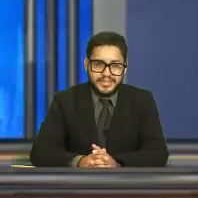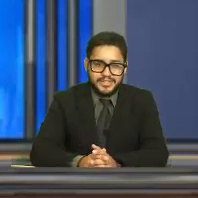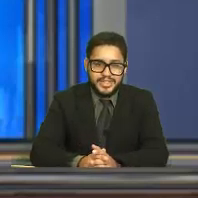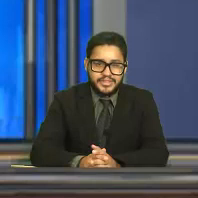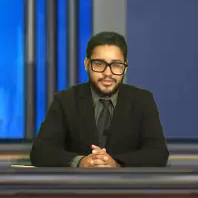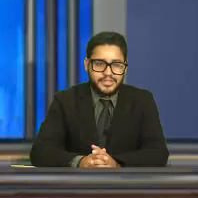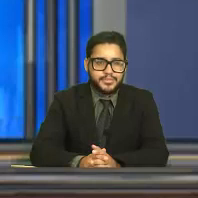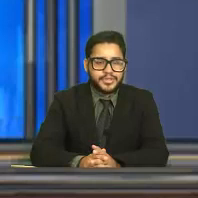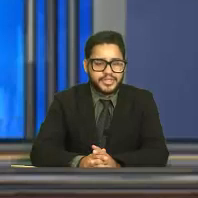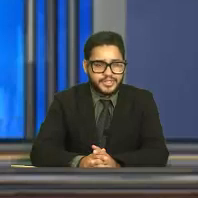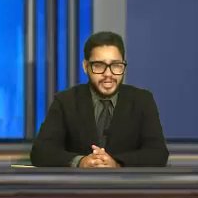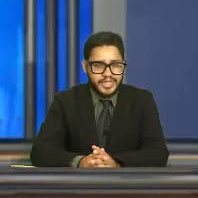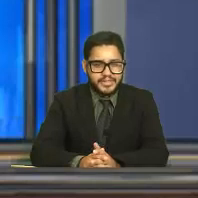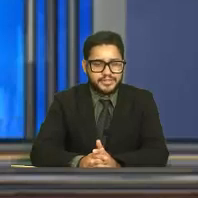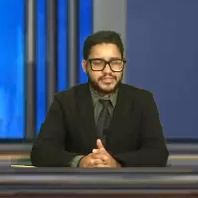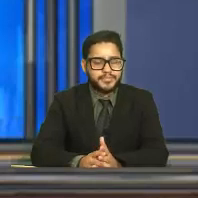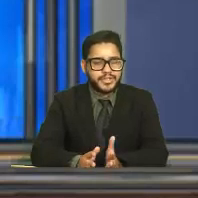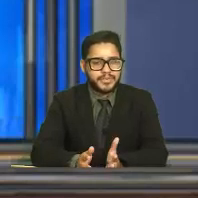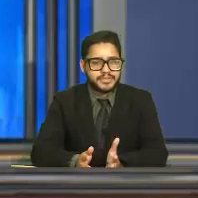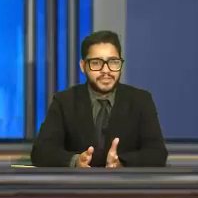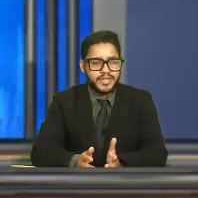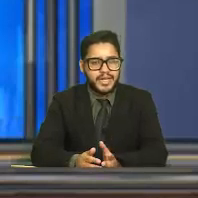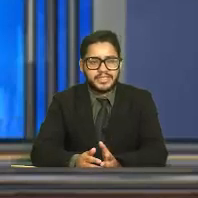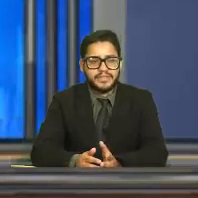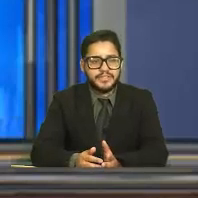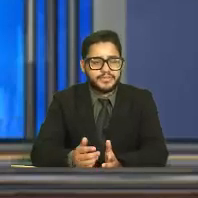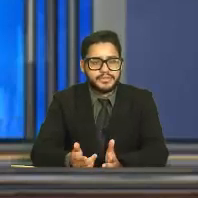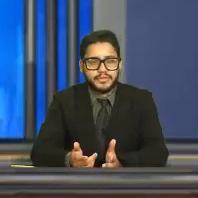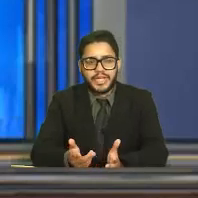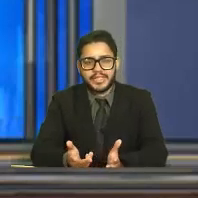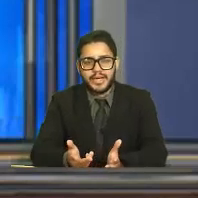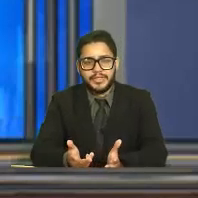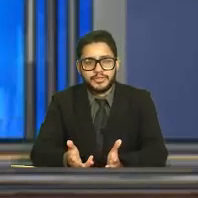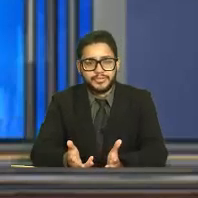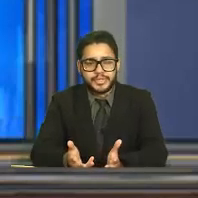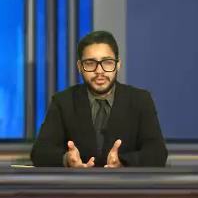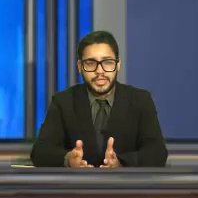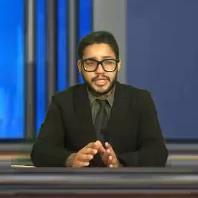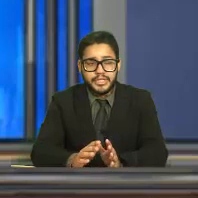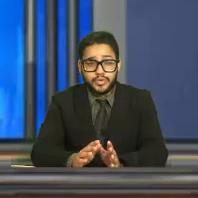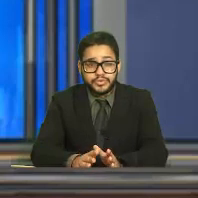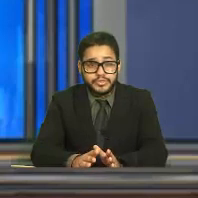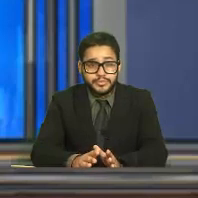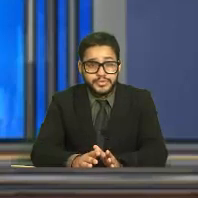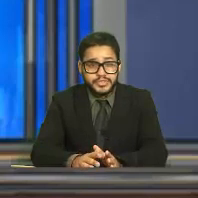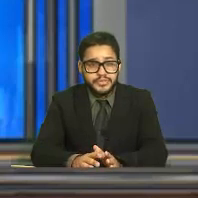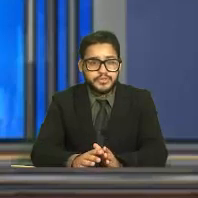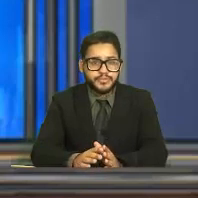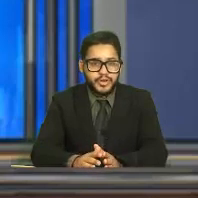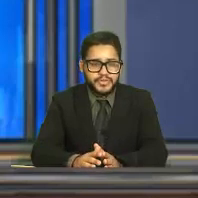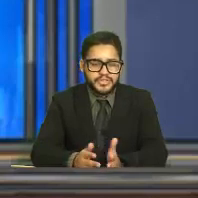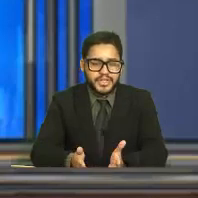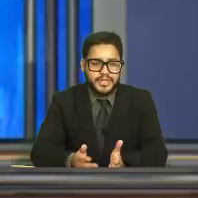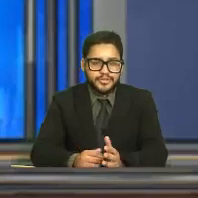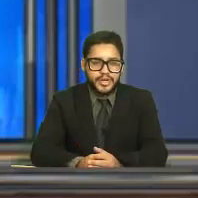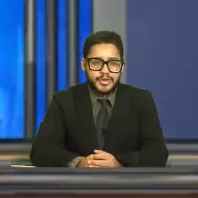Assistam a essas e outras Importantes matérias Em nossa programação Através do seu celular Tablet, computador E todos os dispositivos